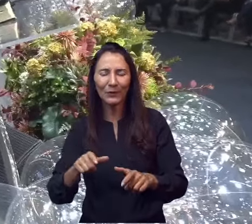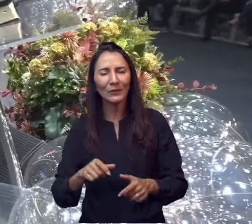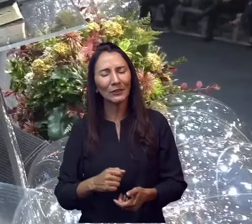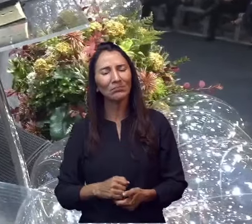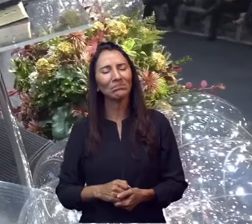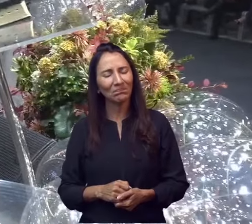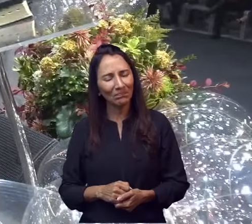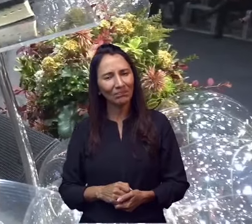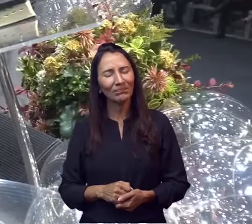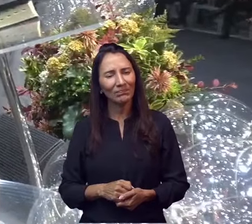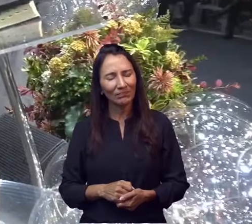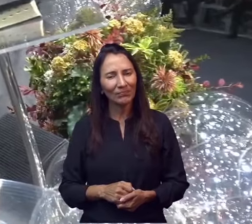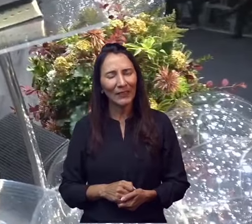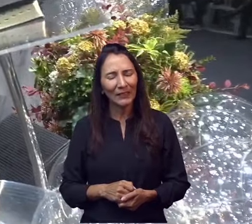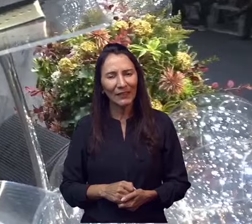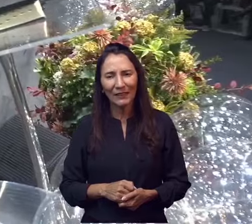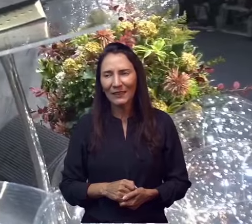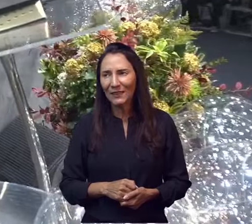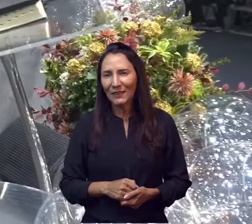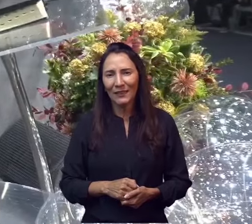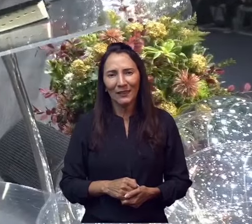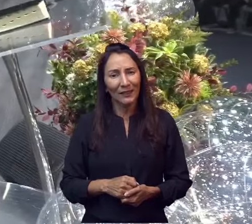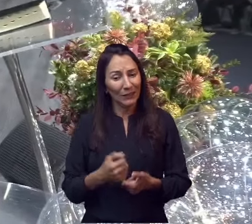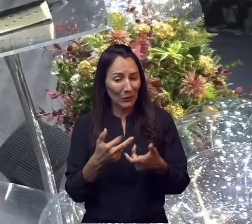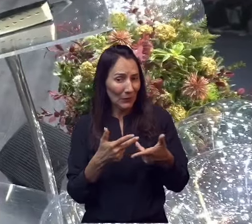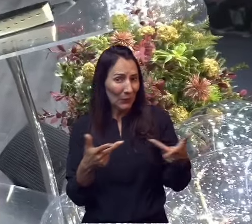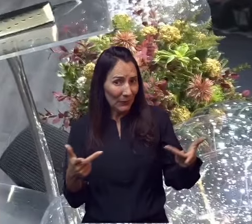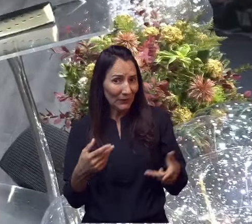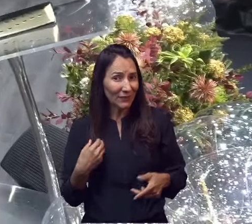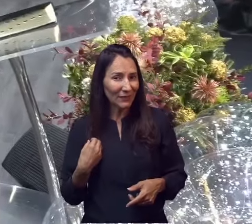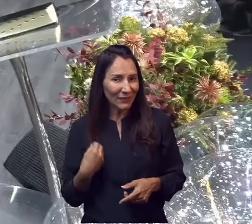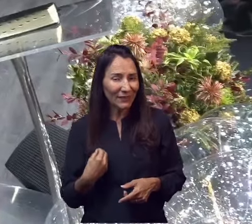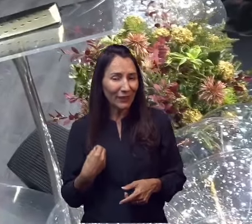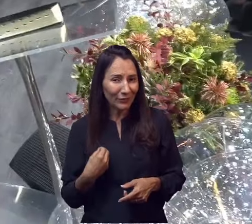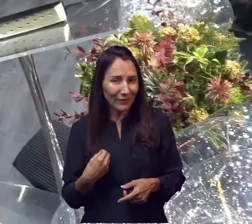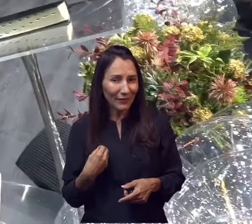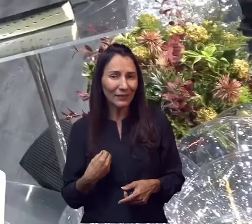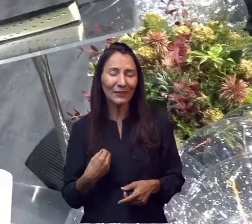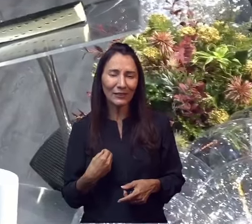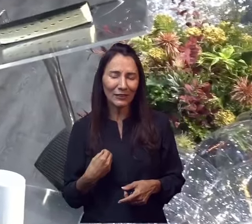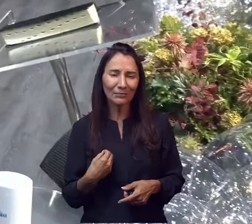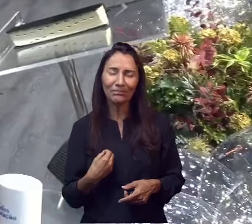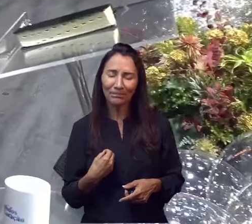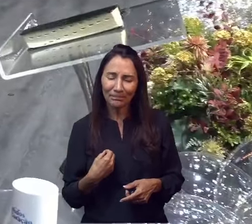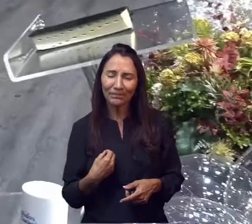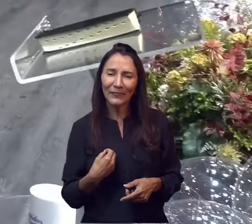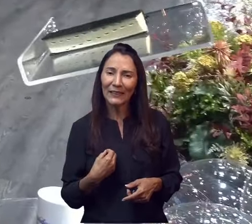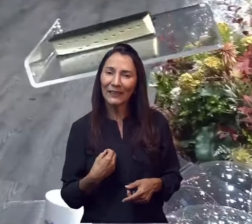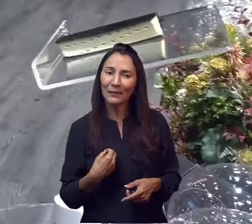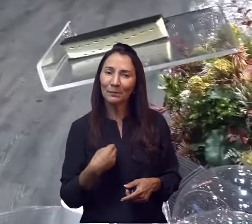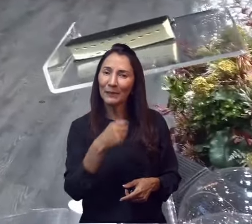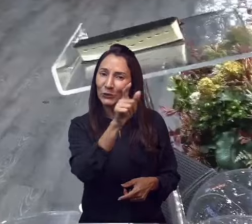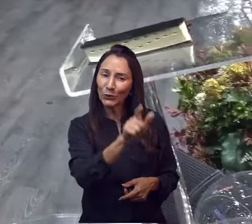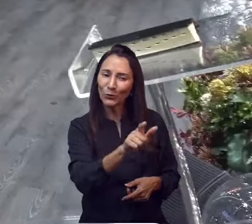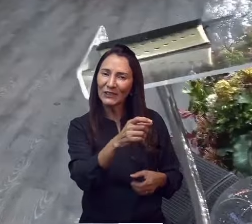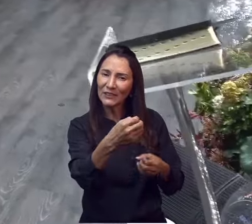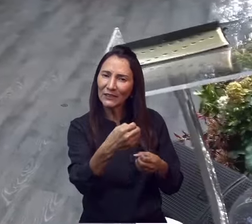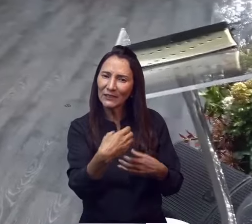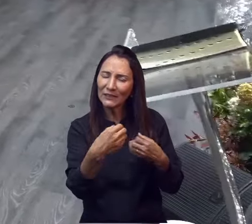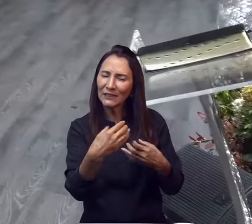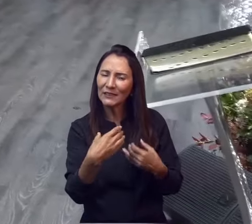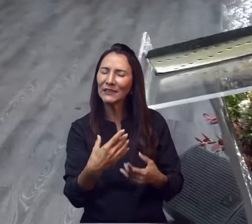que existem coisas na vida que são legados que as pessoas deixam e que